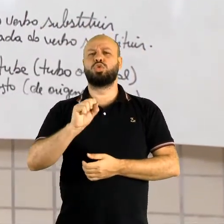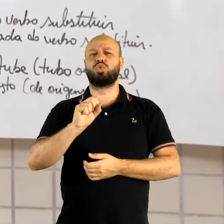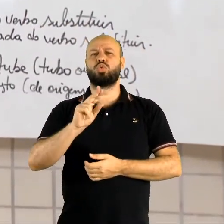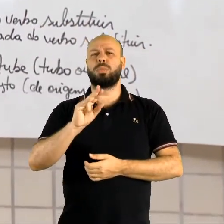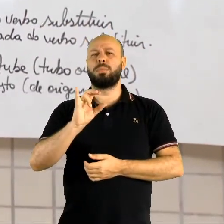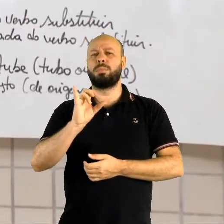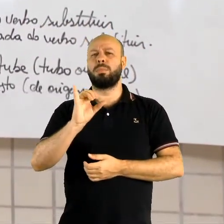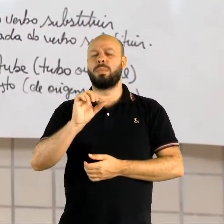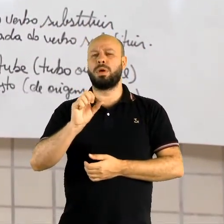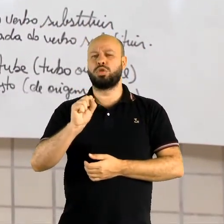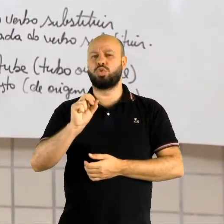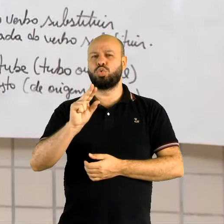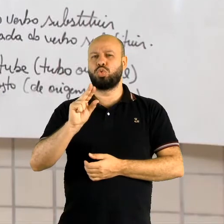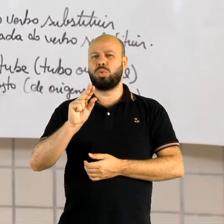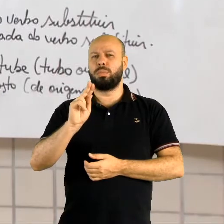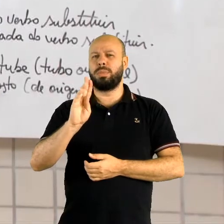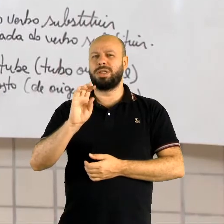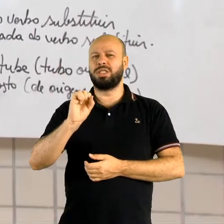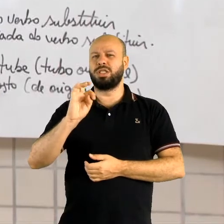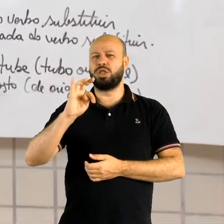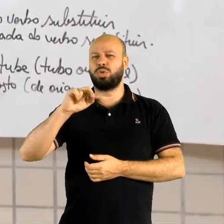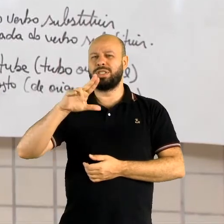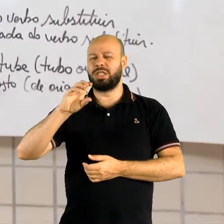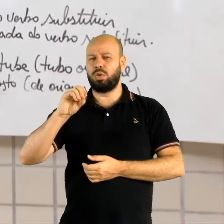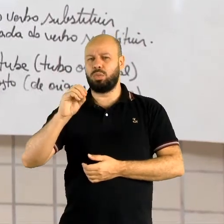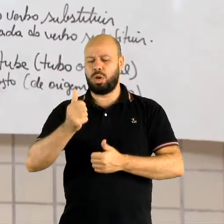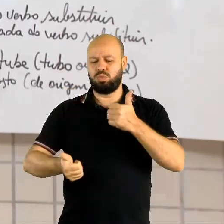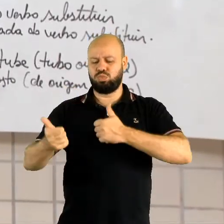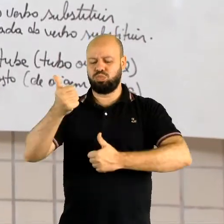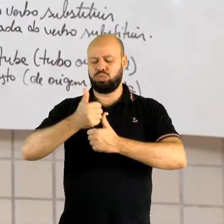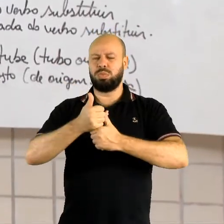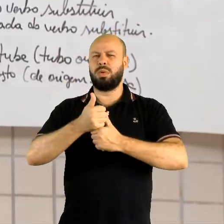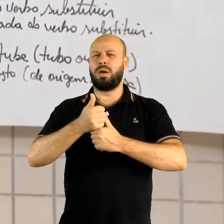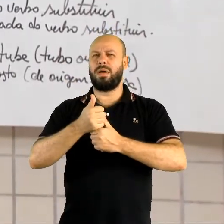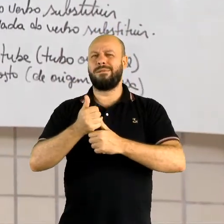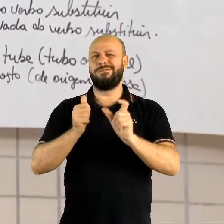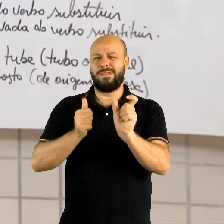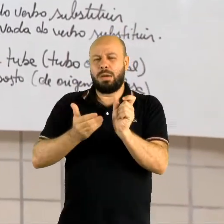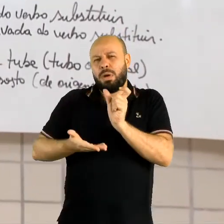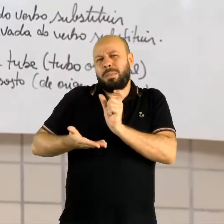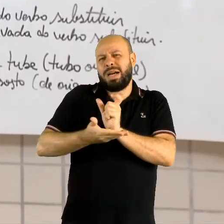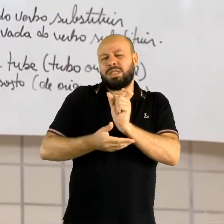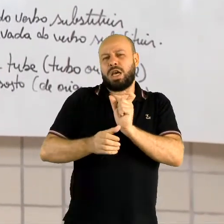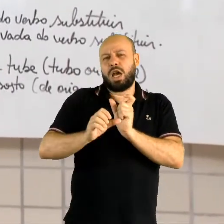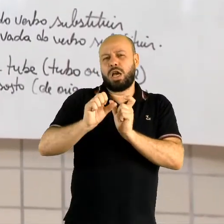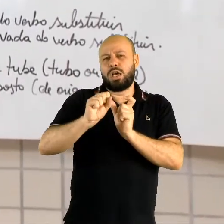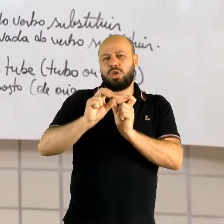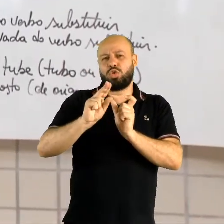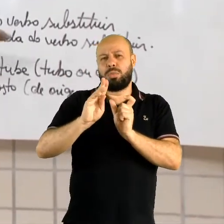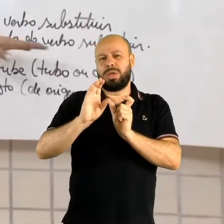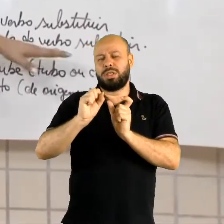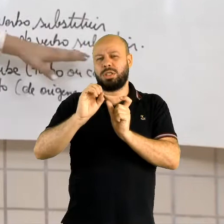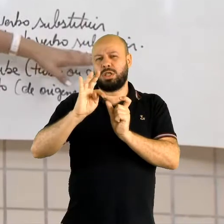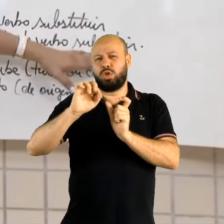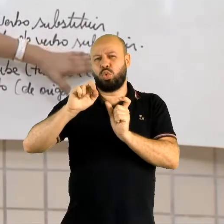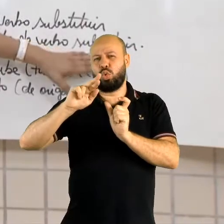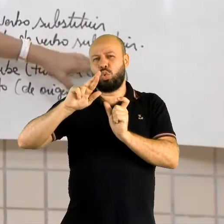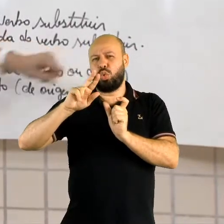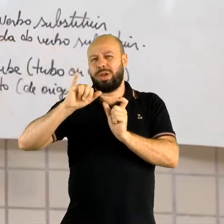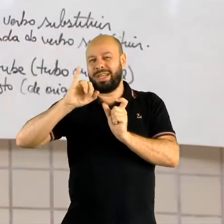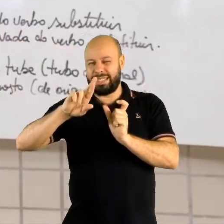Substituir. É uma palavra derivada do verbo quê? Substituir. Então, substituição foi derivada de quê? Da palavra